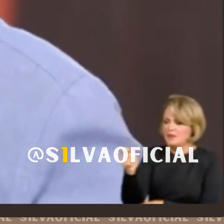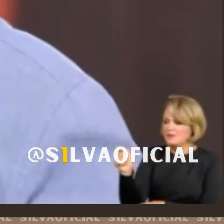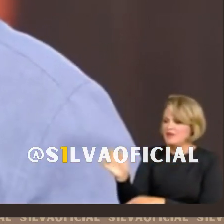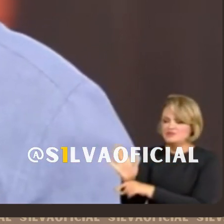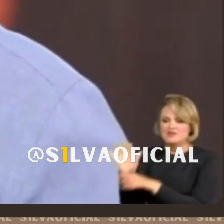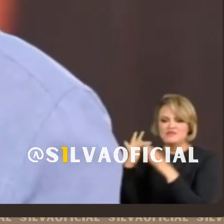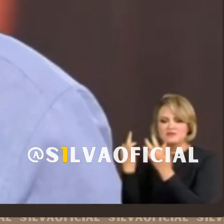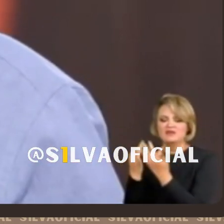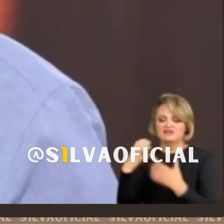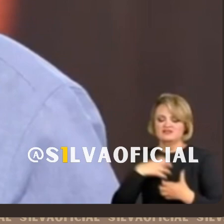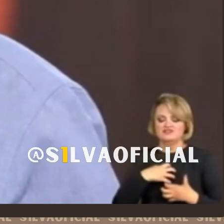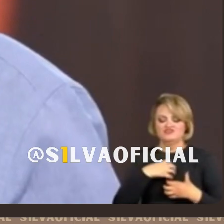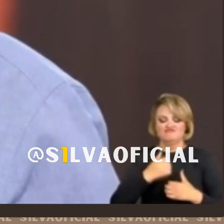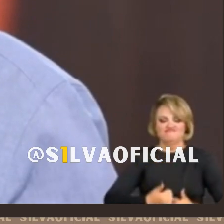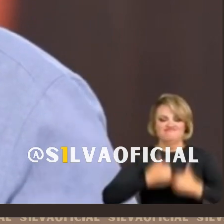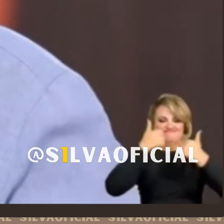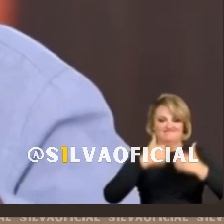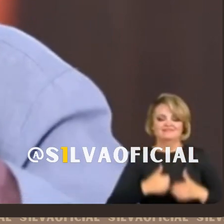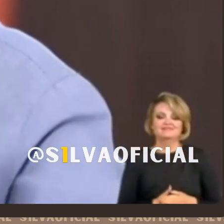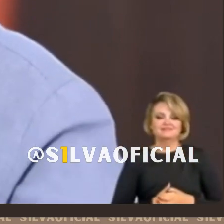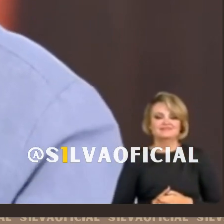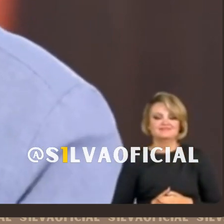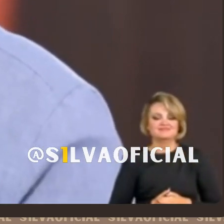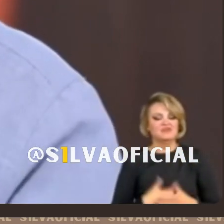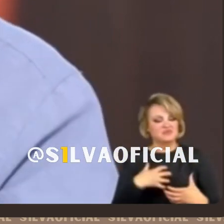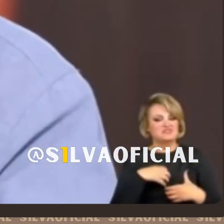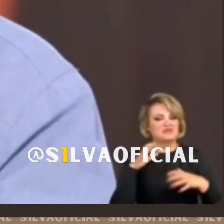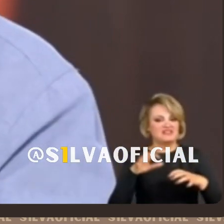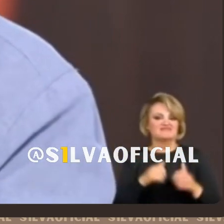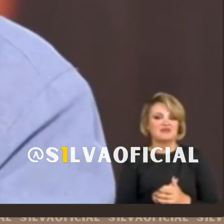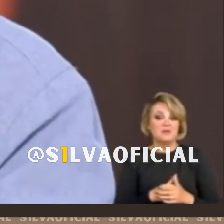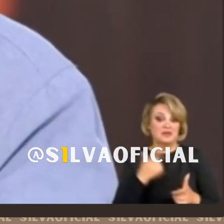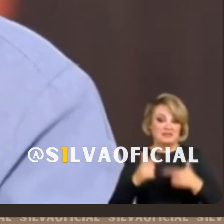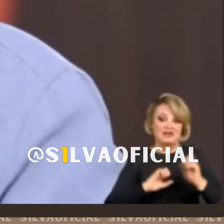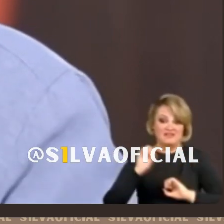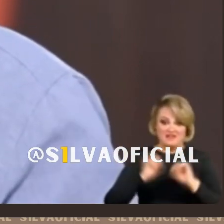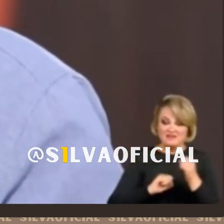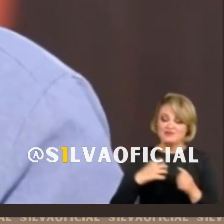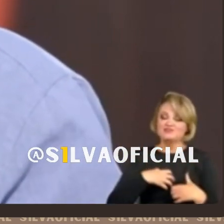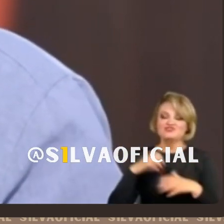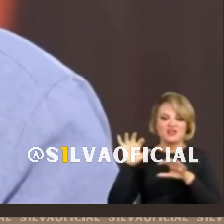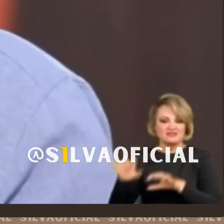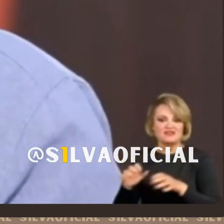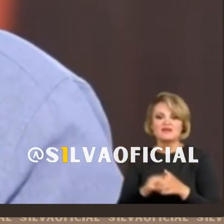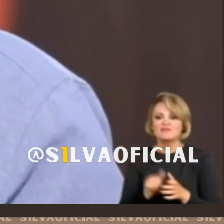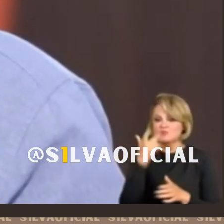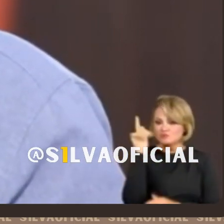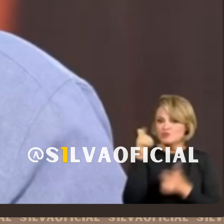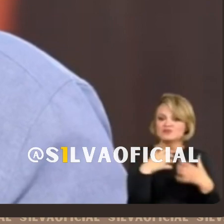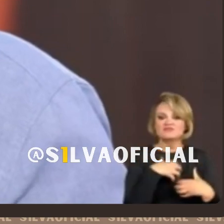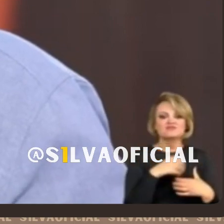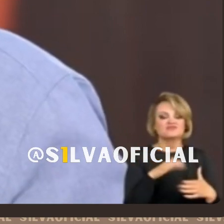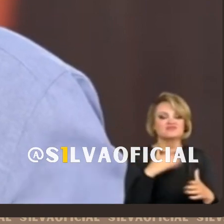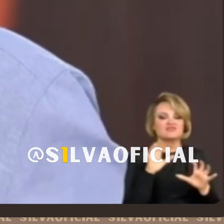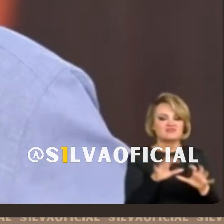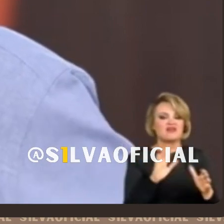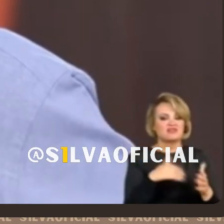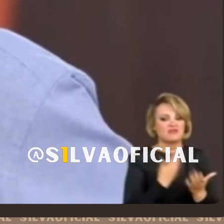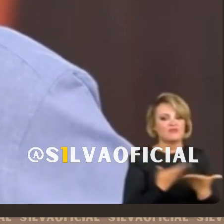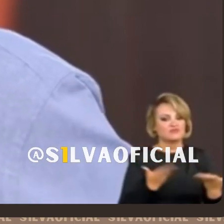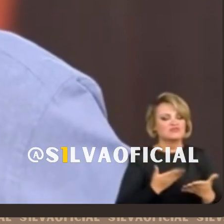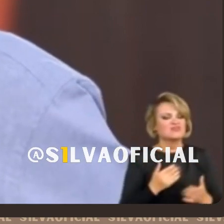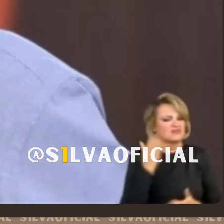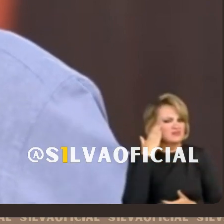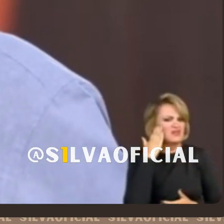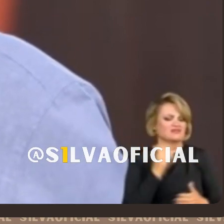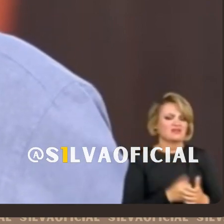que eu sentia quando eu estava na fábrica, é isso que muita gente sente até hoje. E também eu sei, porque eu fiquei um ano e meio desempregado. Ou seja, o